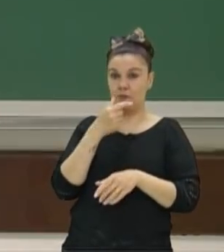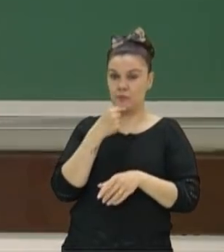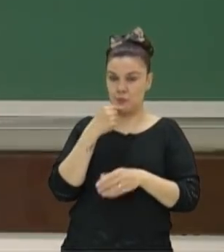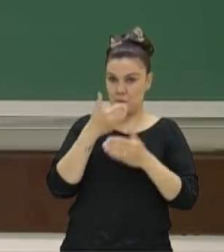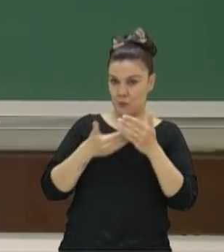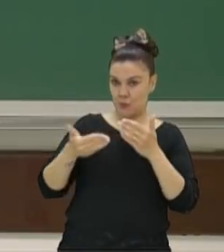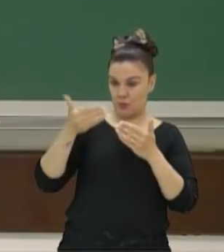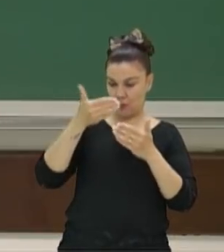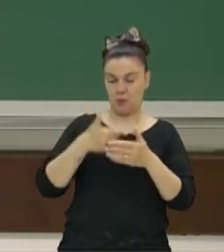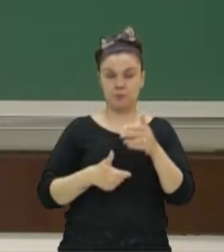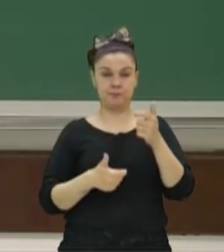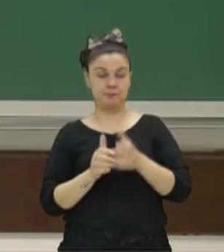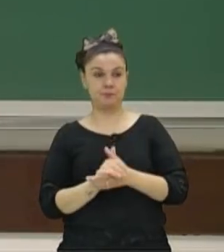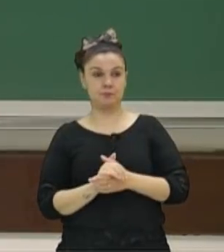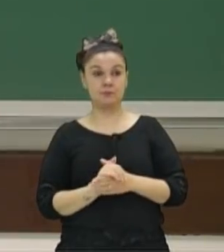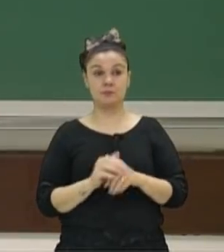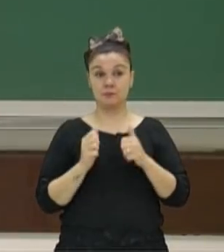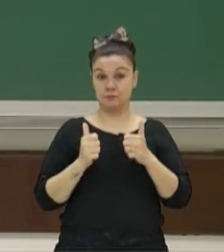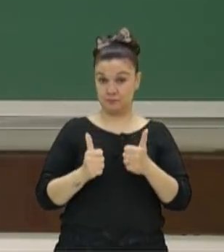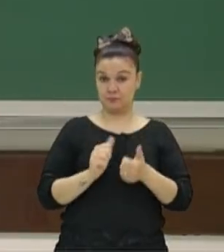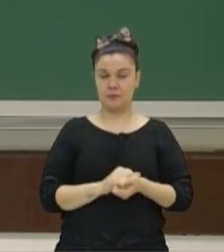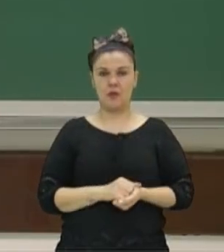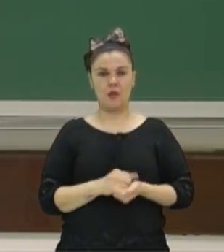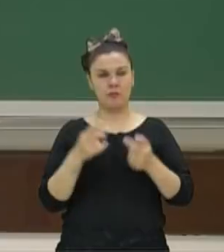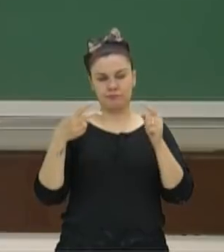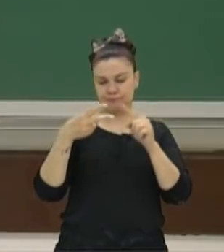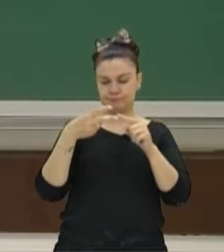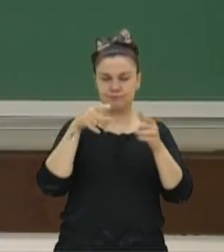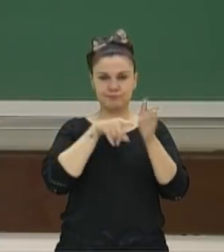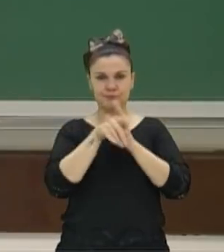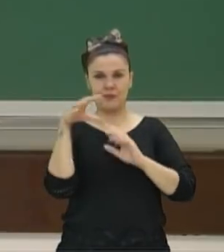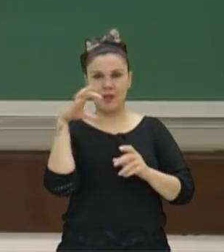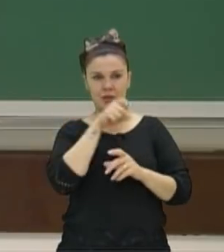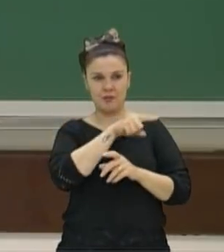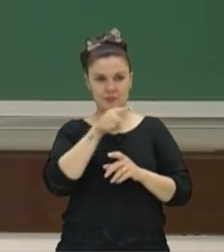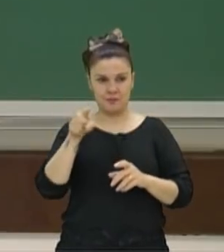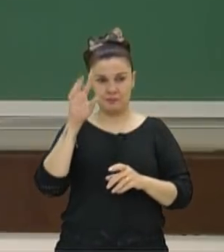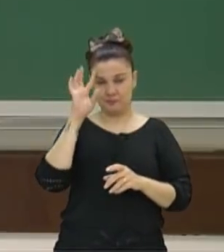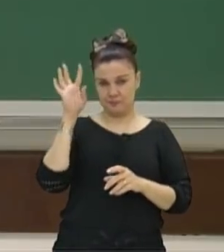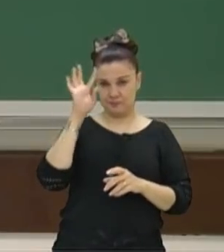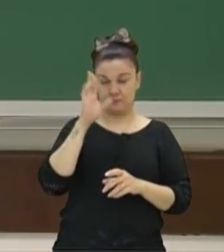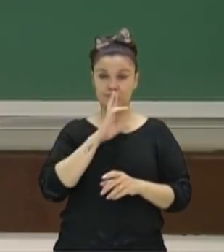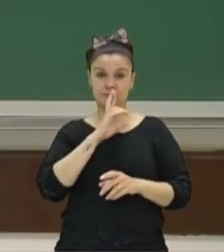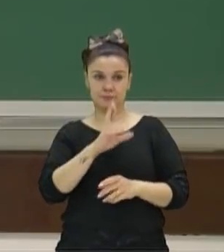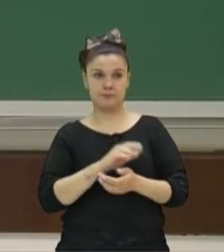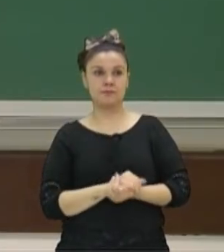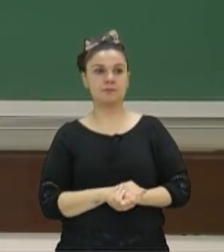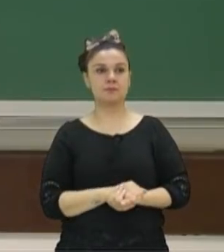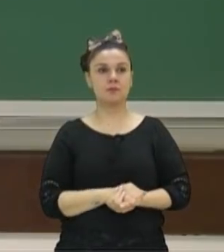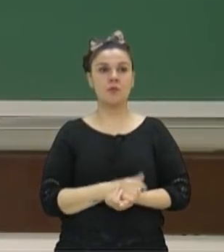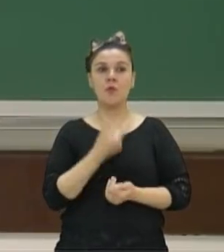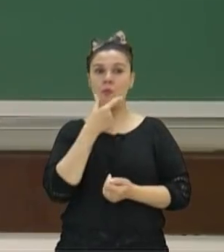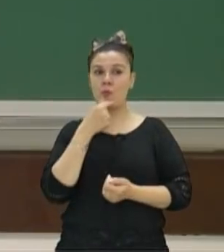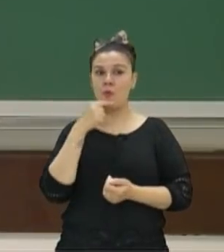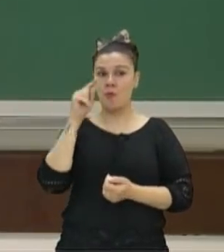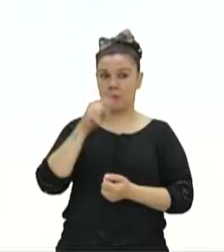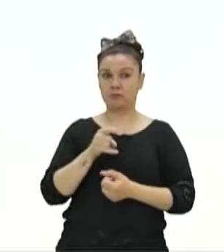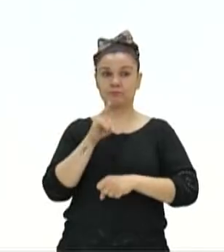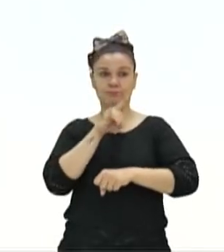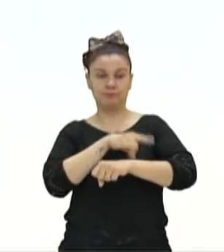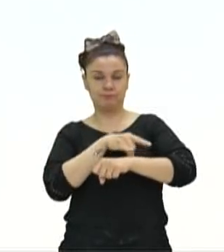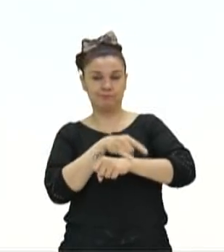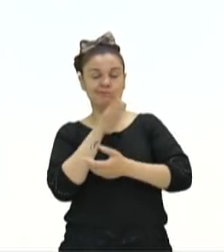tá? Então esse é o profissional que pode ajudar. Uma questãozinha aqui para você refletir e responder aí, olha só. Um homem